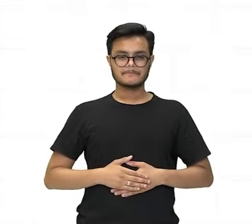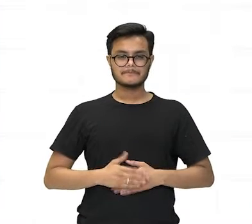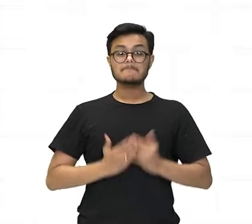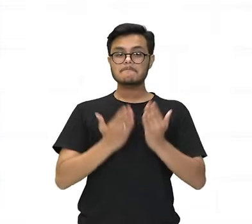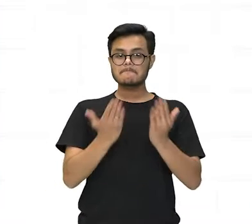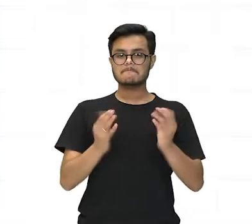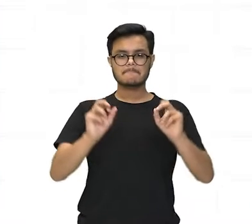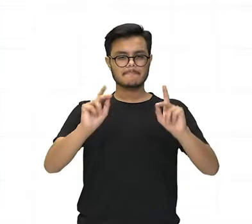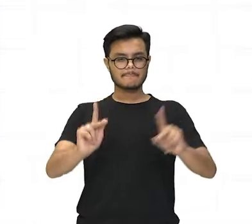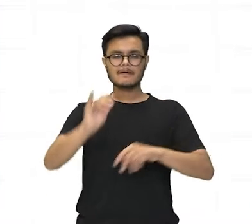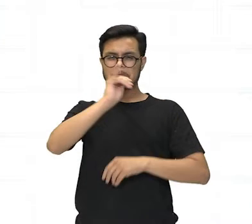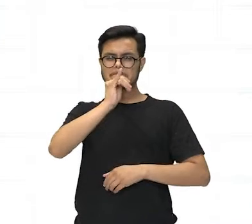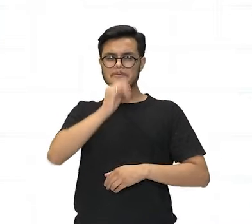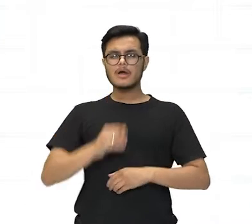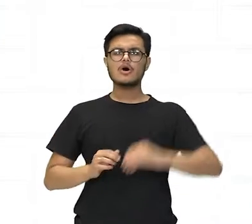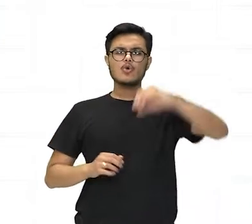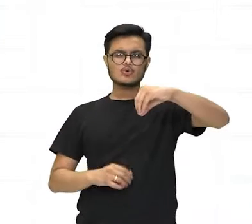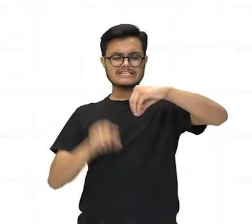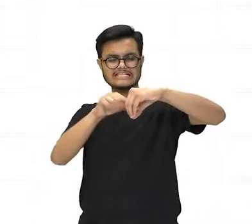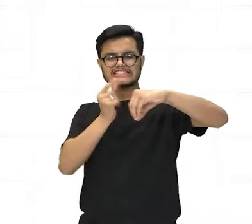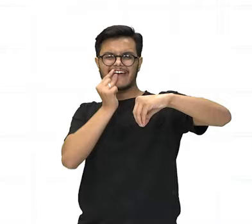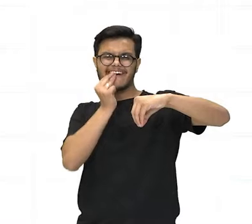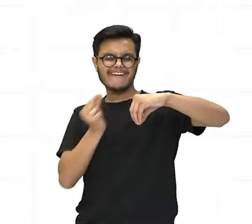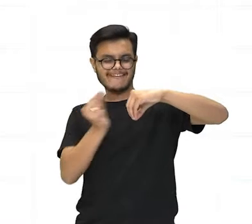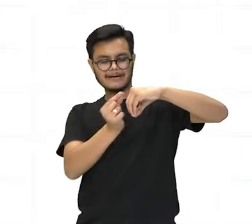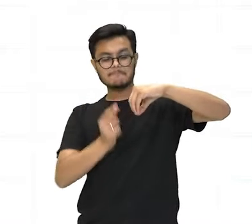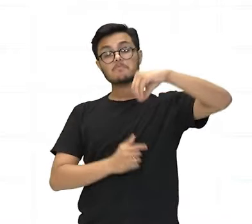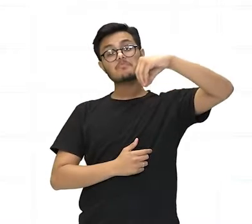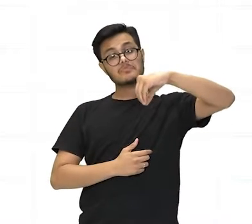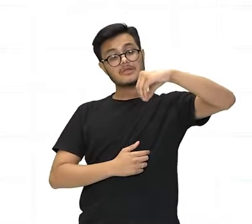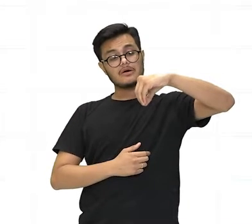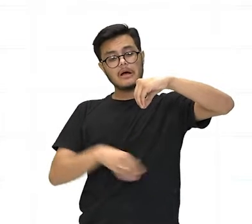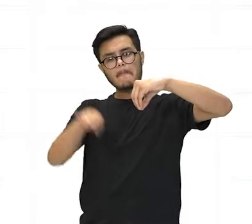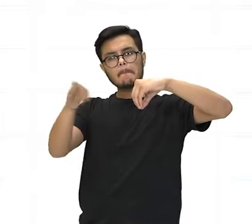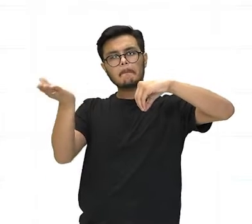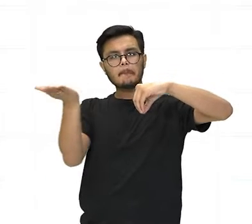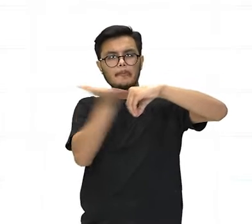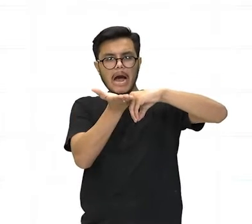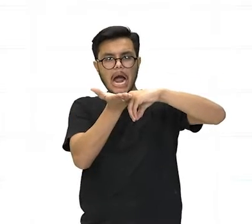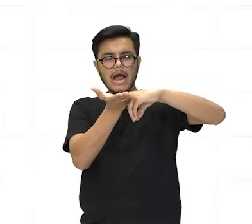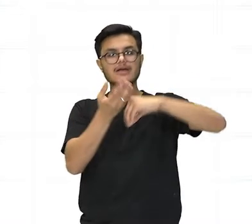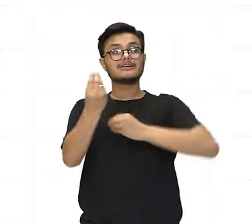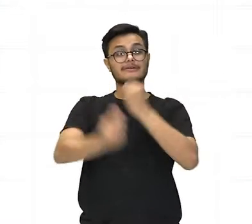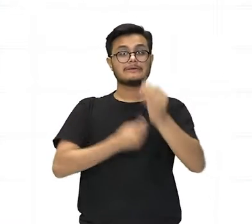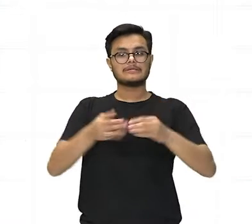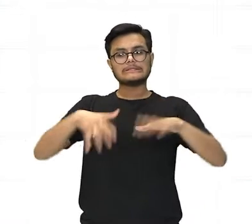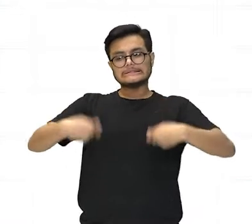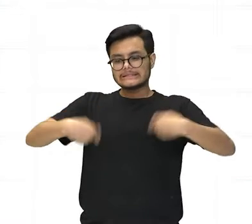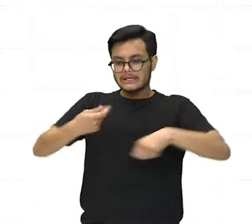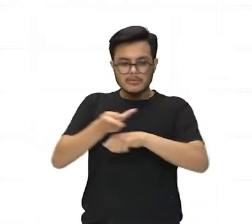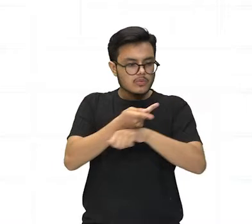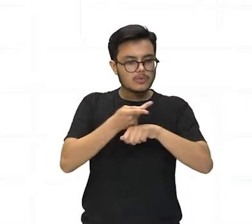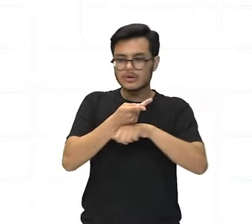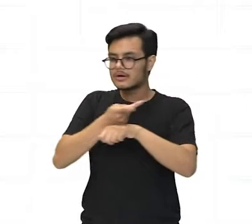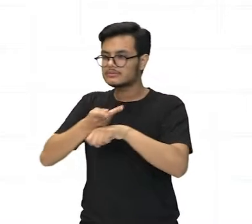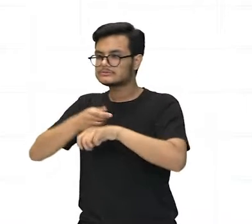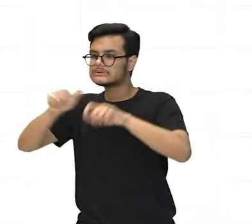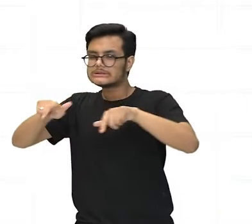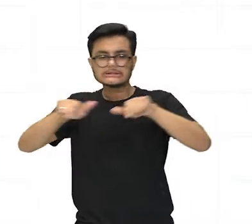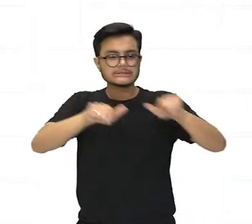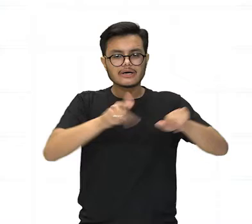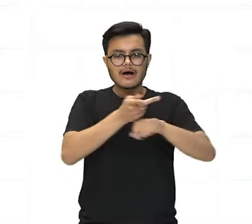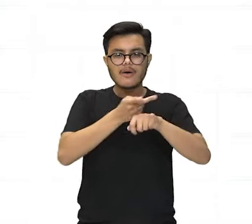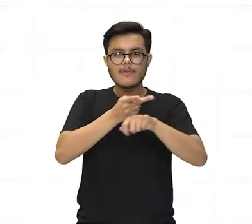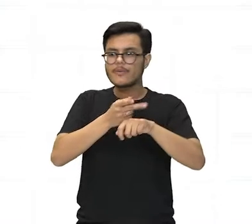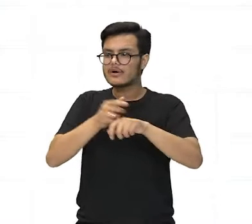vamos supor que o dente quebrou pela metade. Primeiro, localize o fragmento do dente